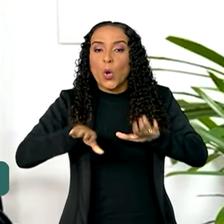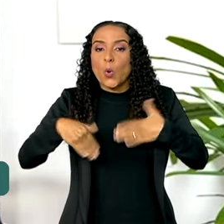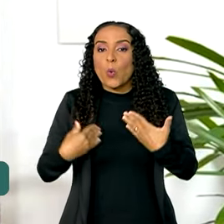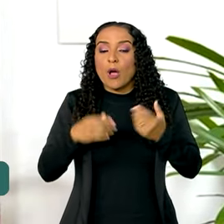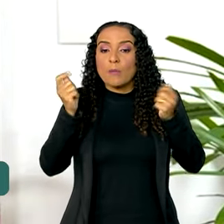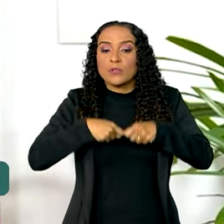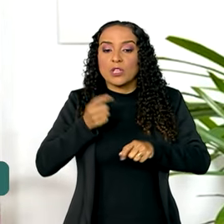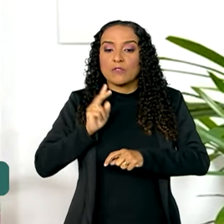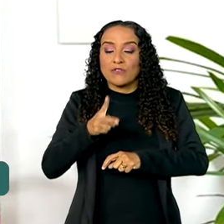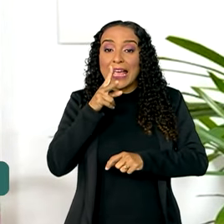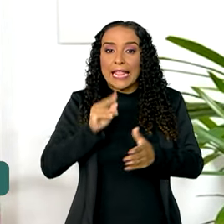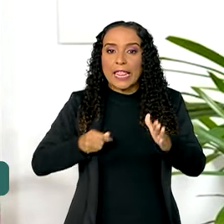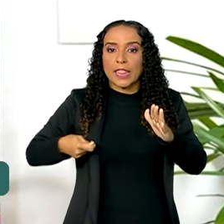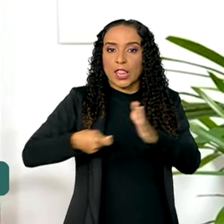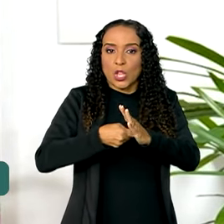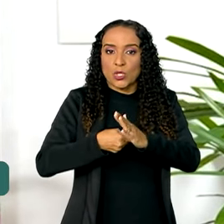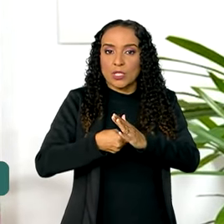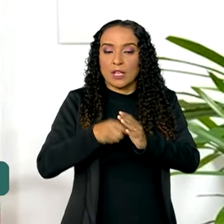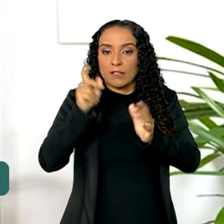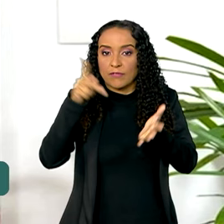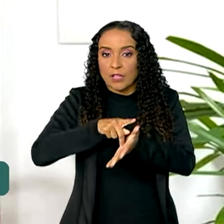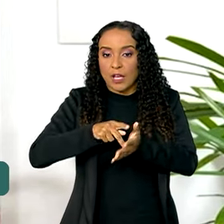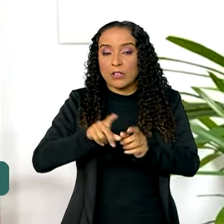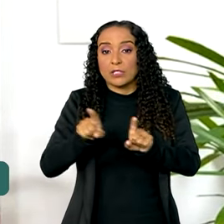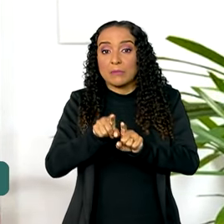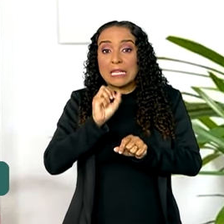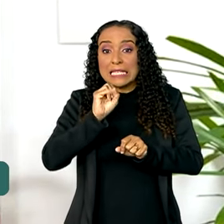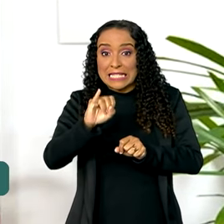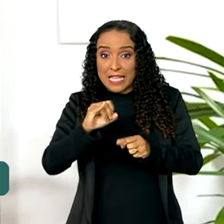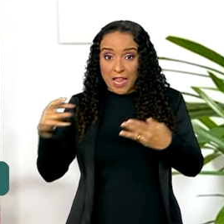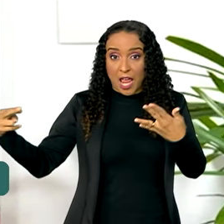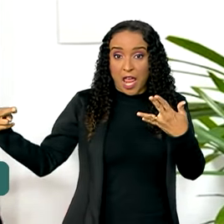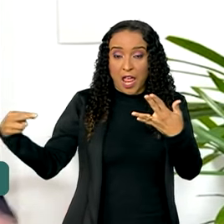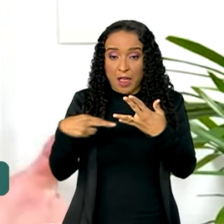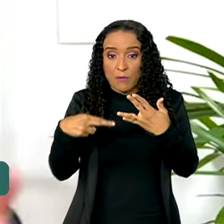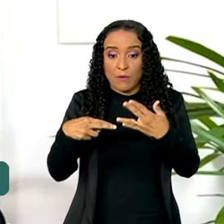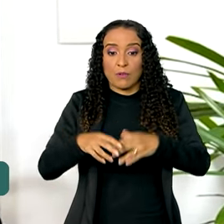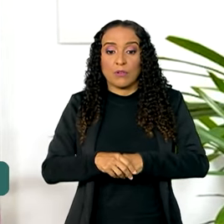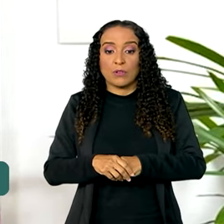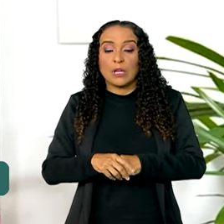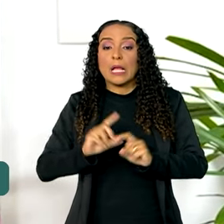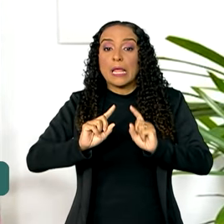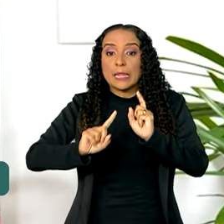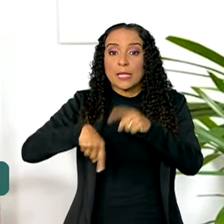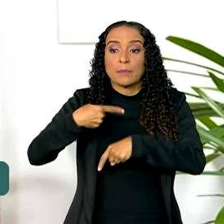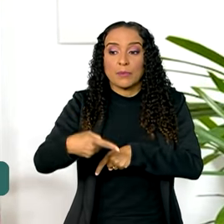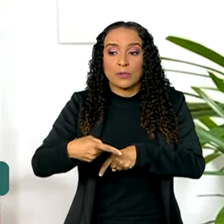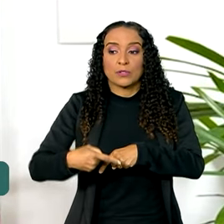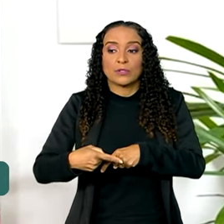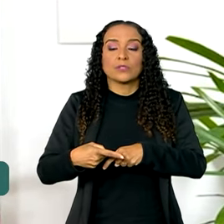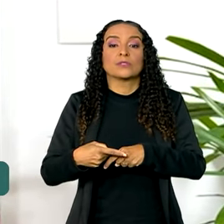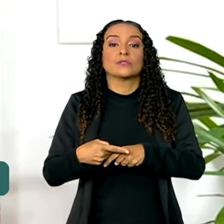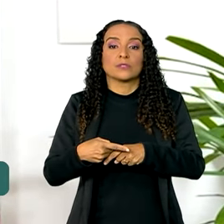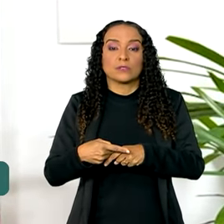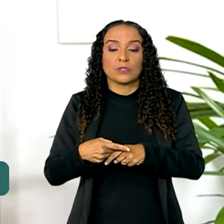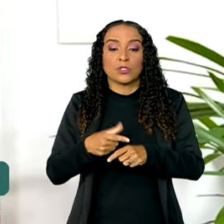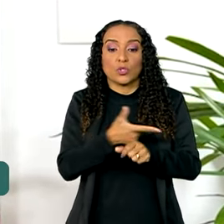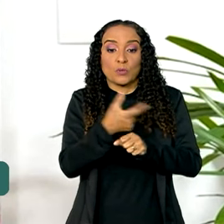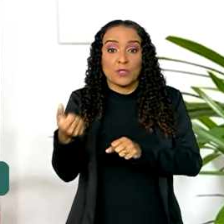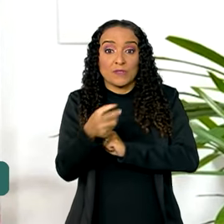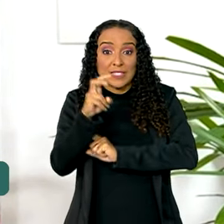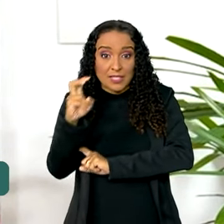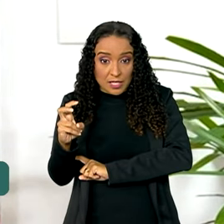devem ser denunciadas e aí sim virarem réus. E num segundo momento, com certeza ainda no ano de